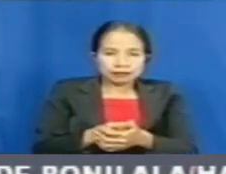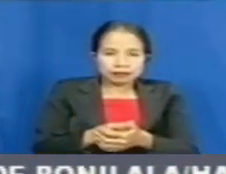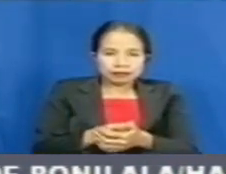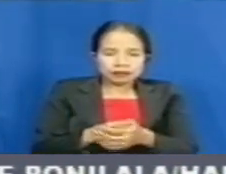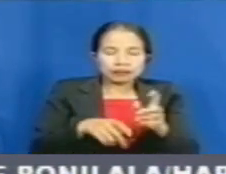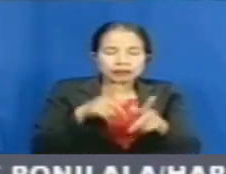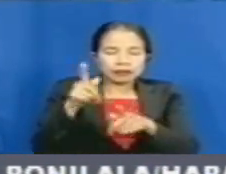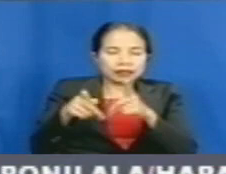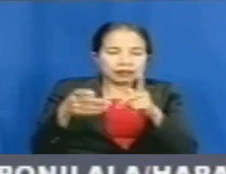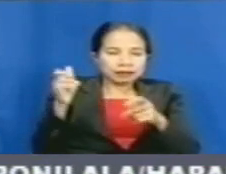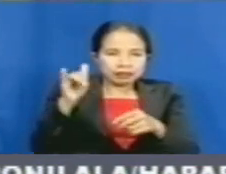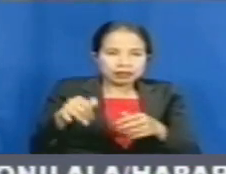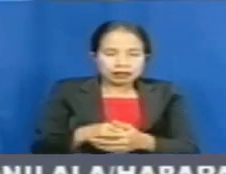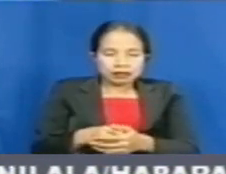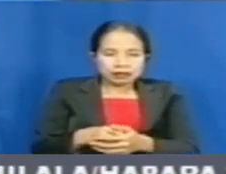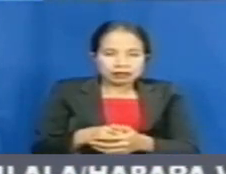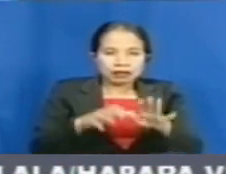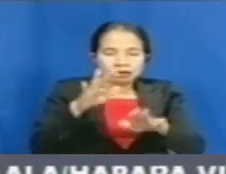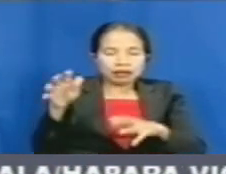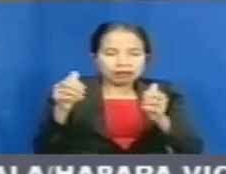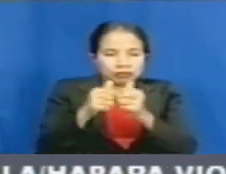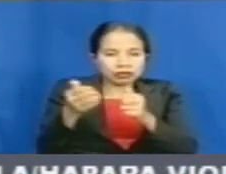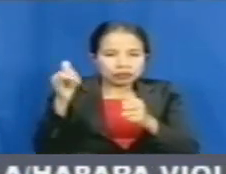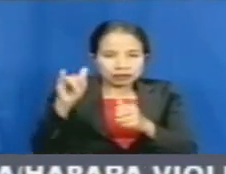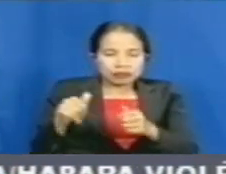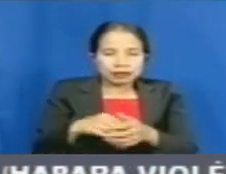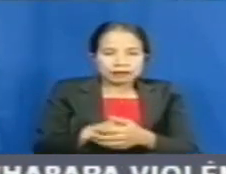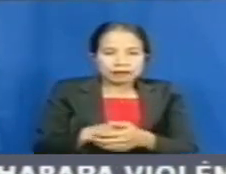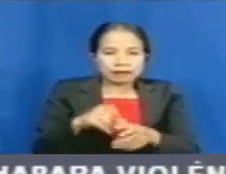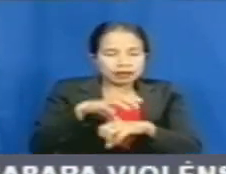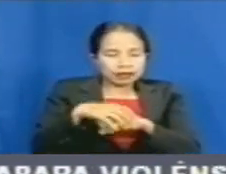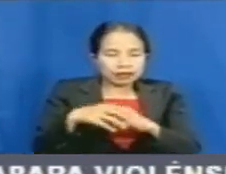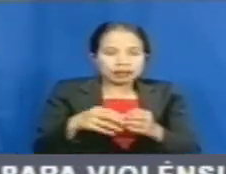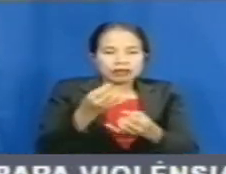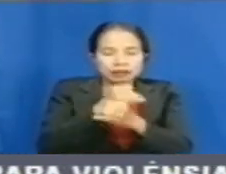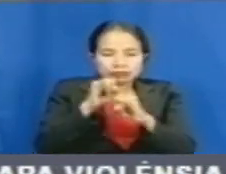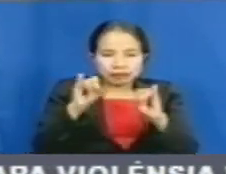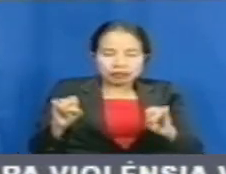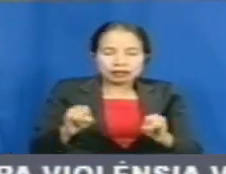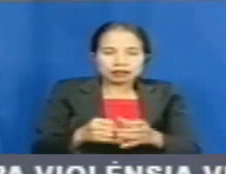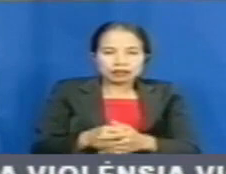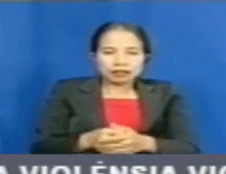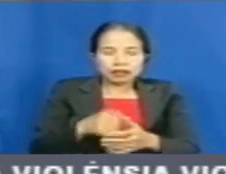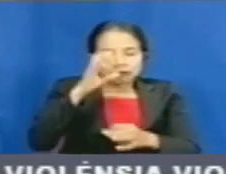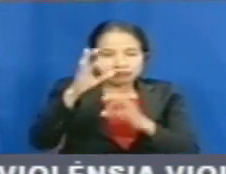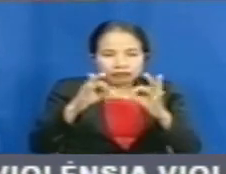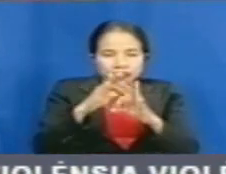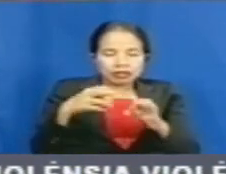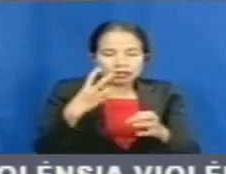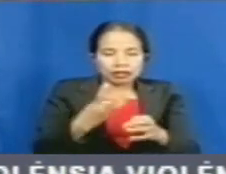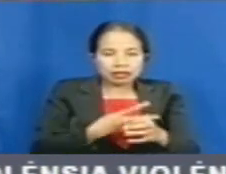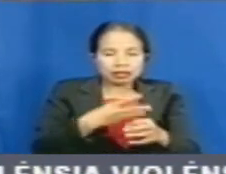né. Lori, lava muito que cima, raine em tico o quang, nebe cima mas. Confia ita, ita